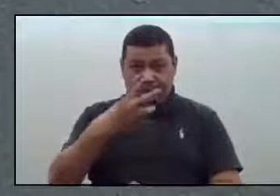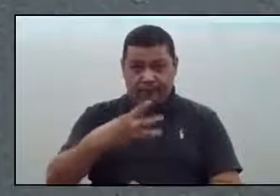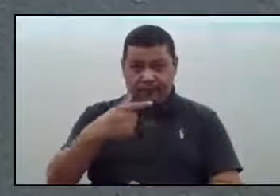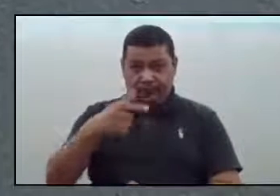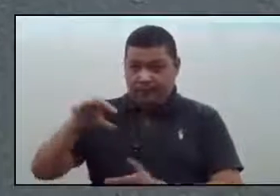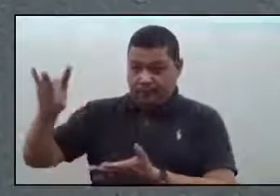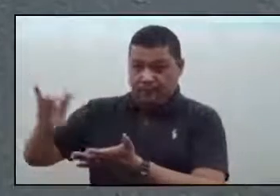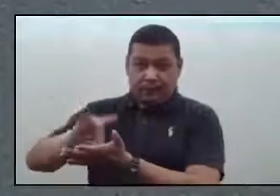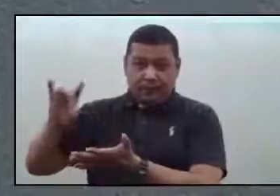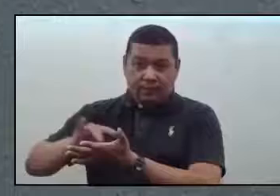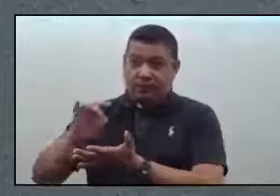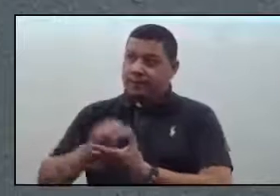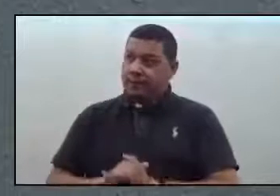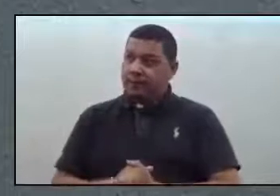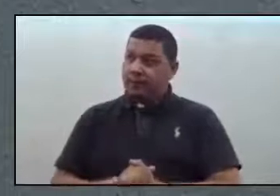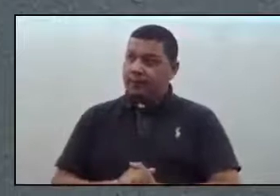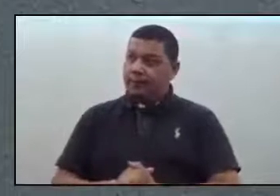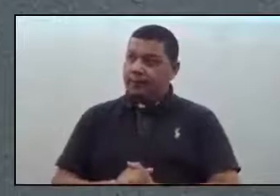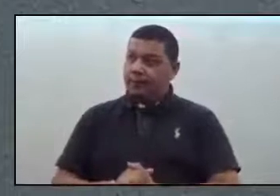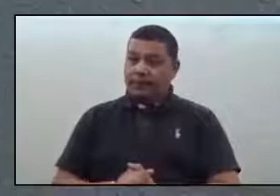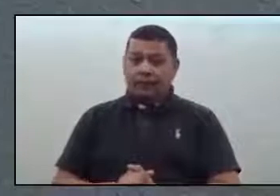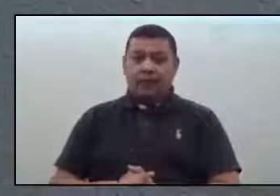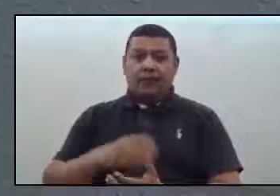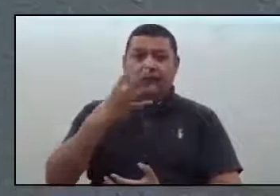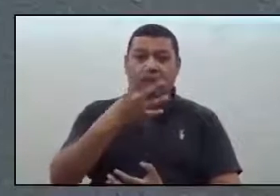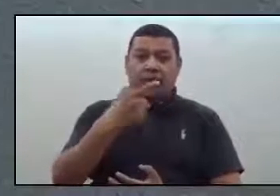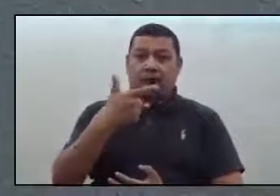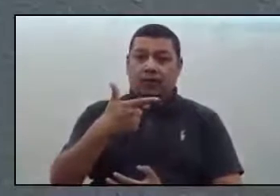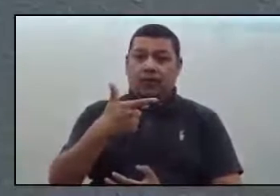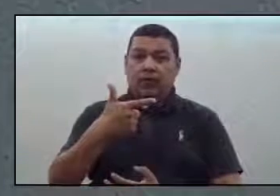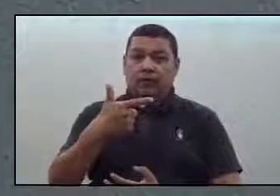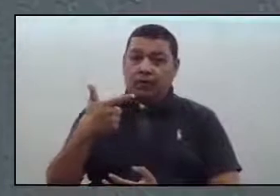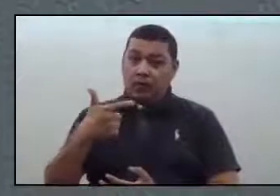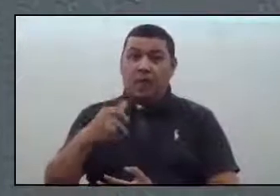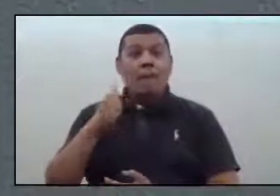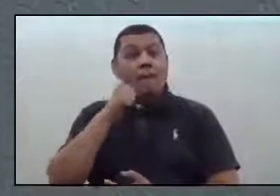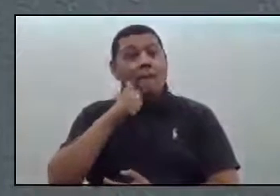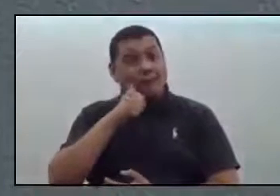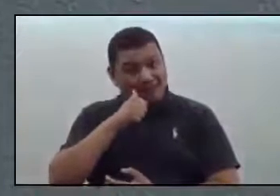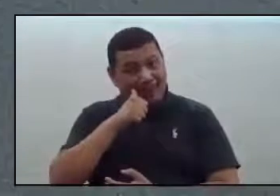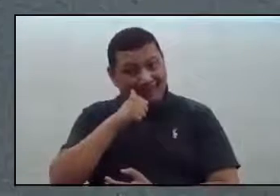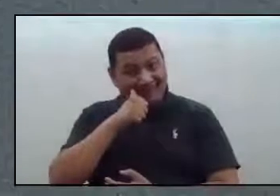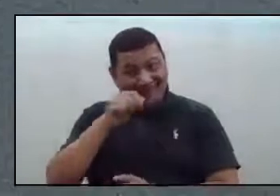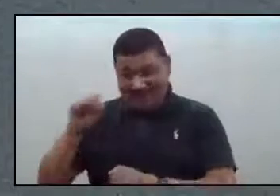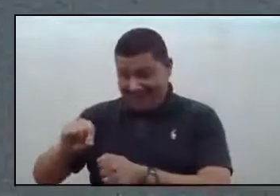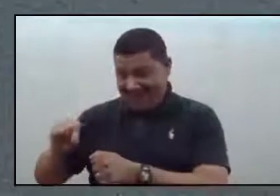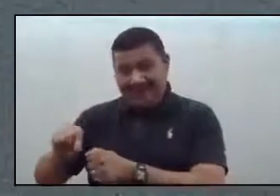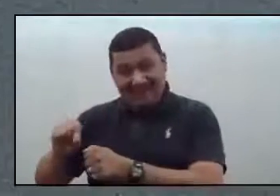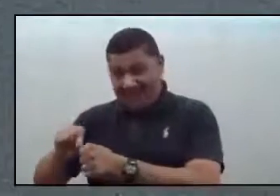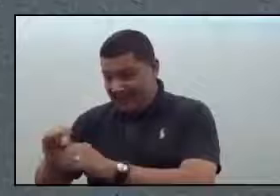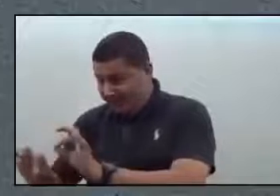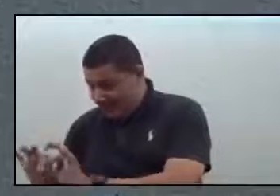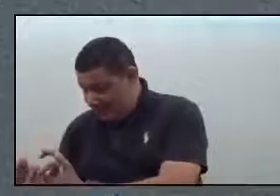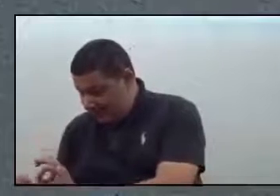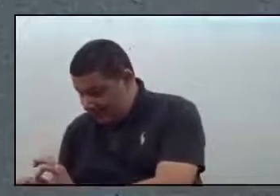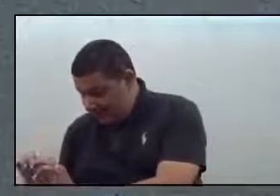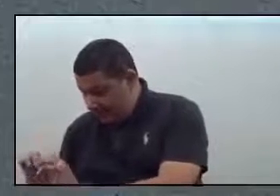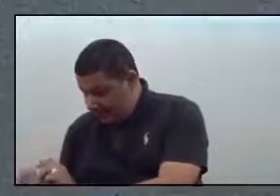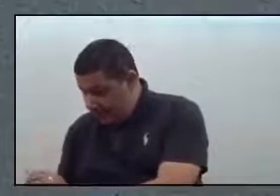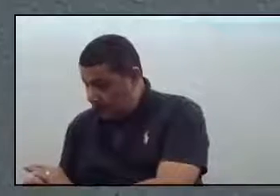de 42 são de mulheres cafeicultoras. Olha aí o trabalho da mulher na agricultura